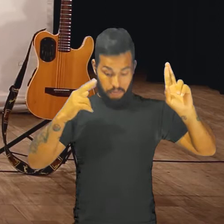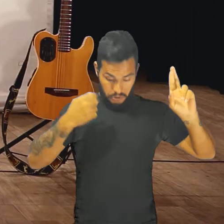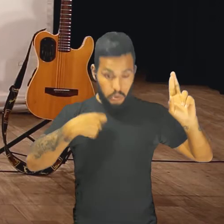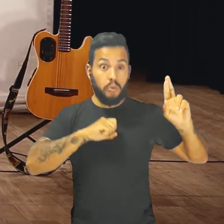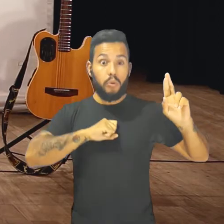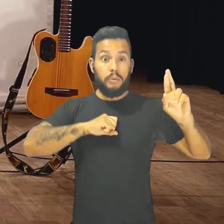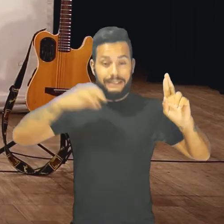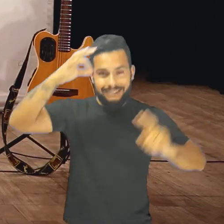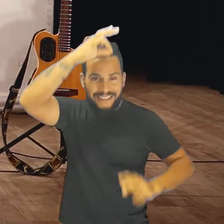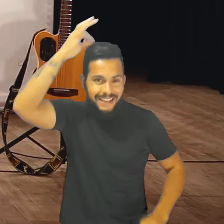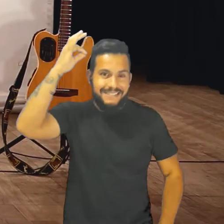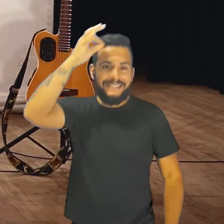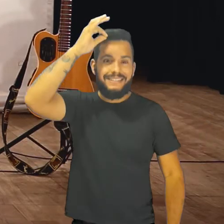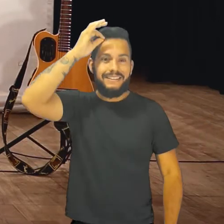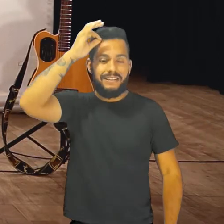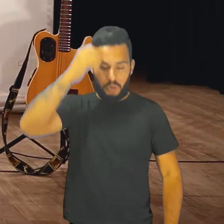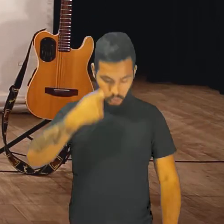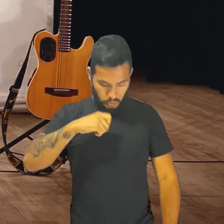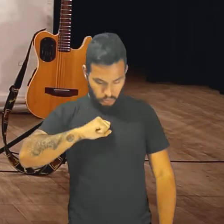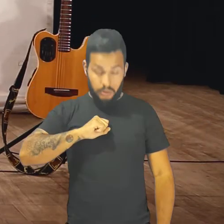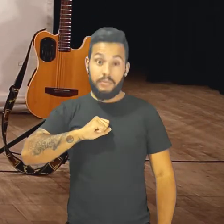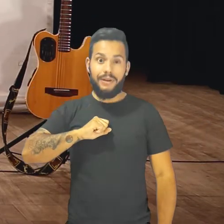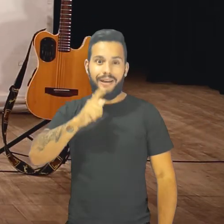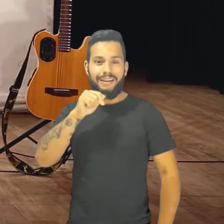santo, tenho nome de rio.